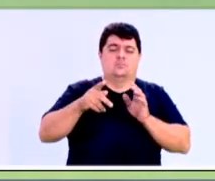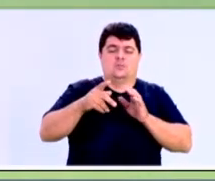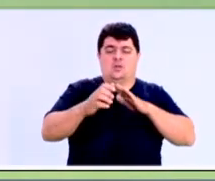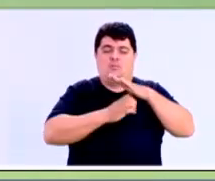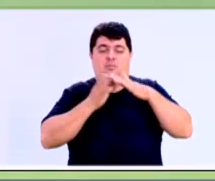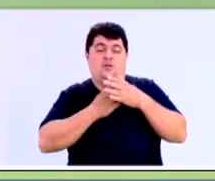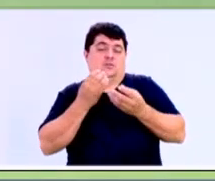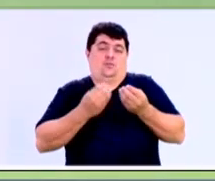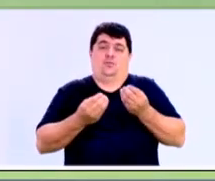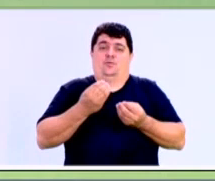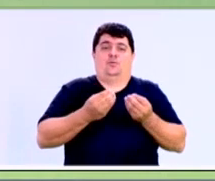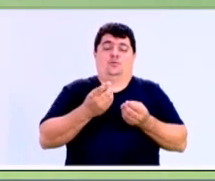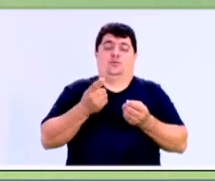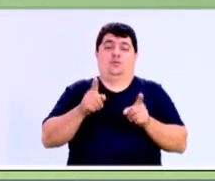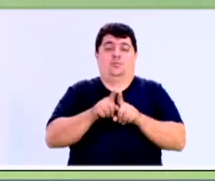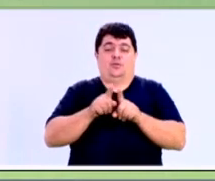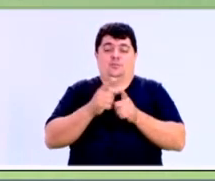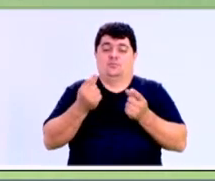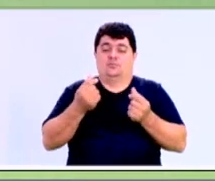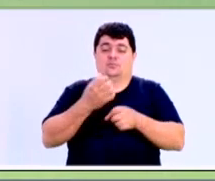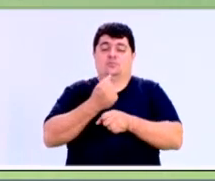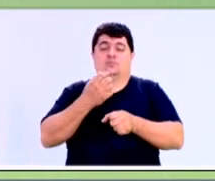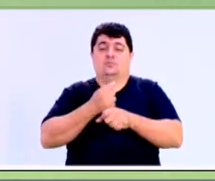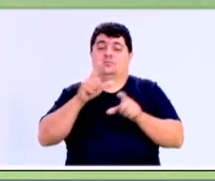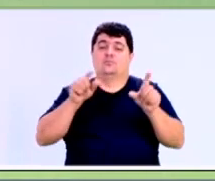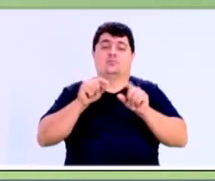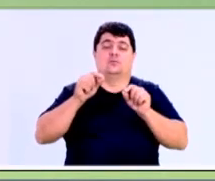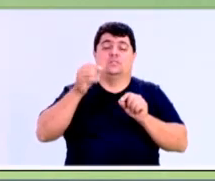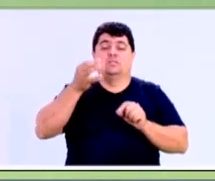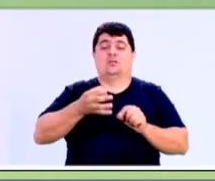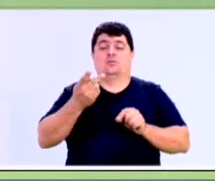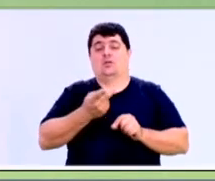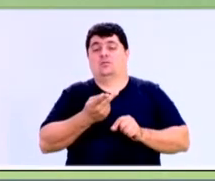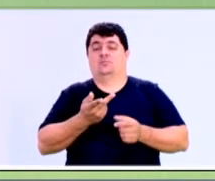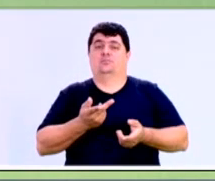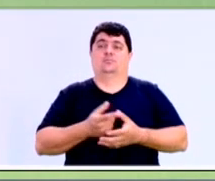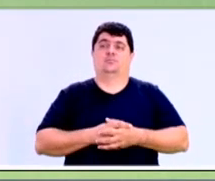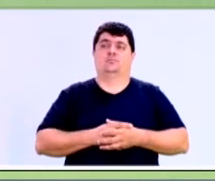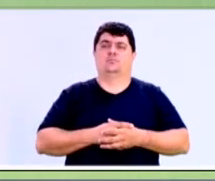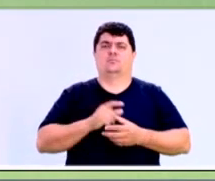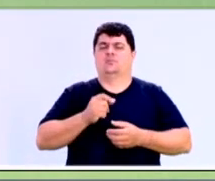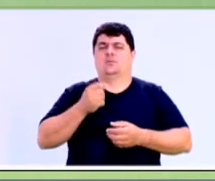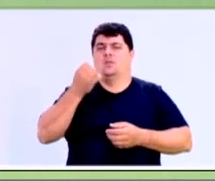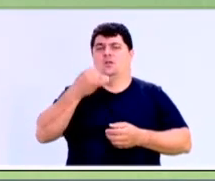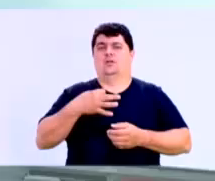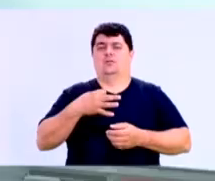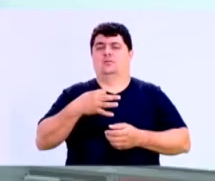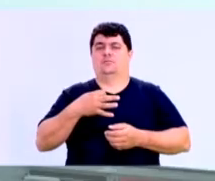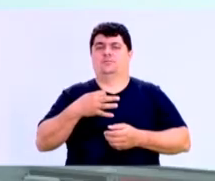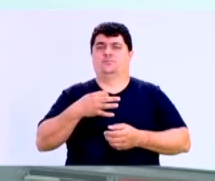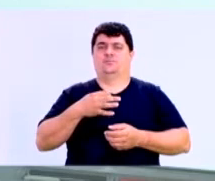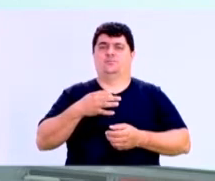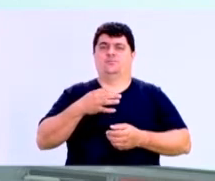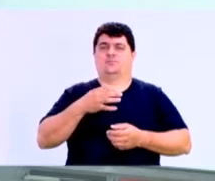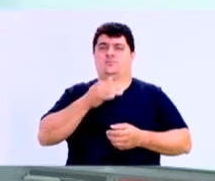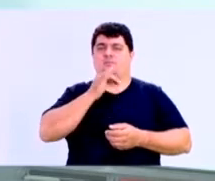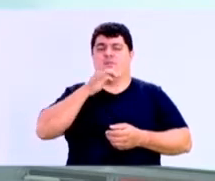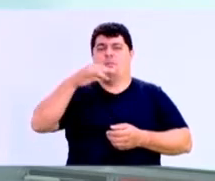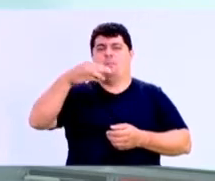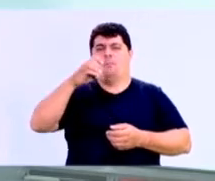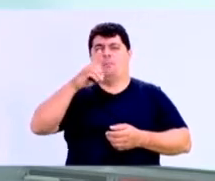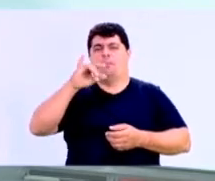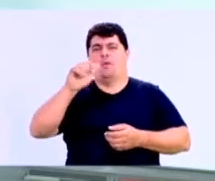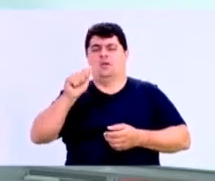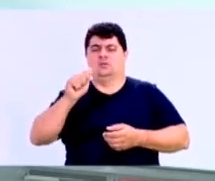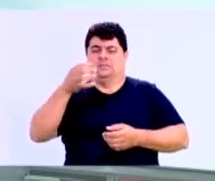operacionais e financeiros da mesma. O que a gente quer falar com isso? Professor, é uma média? É uma média.